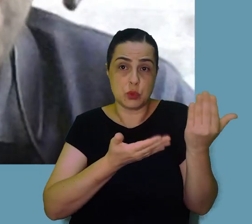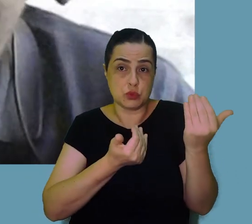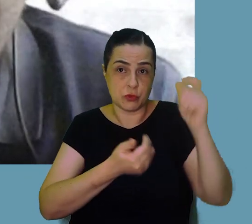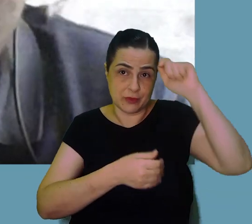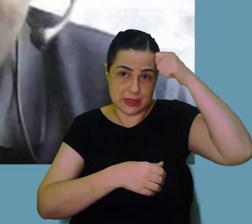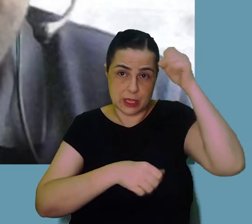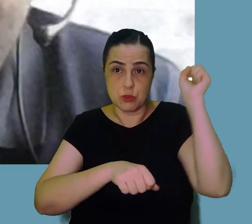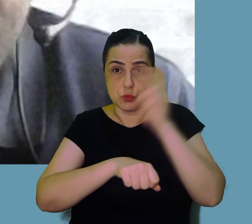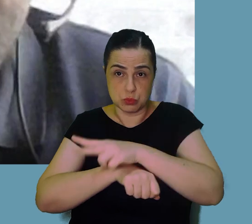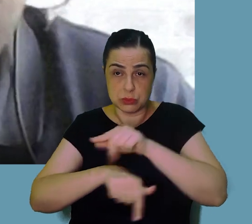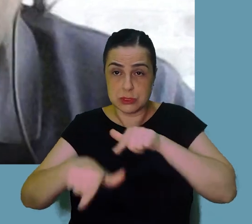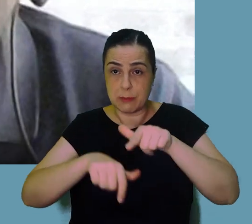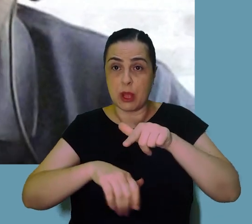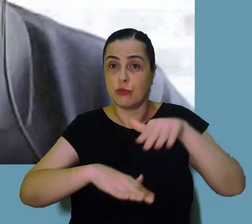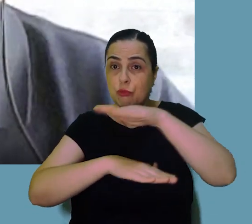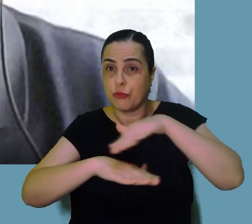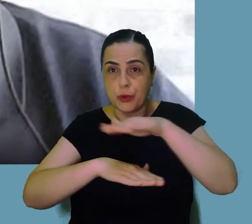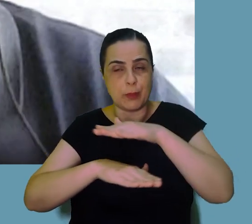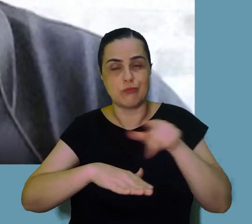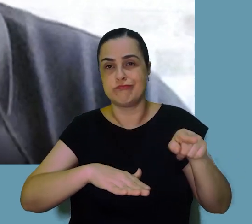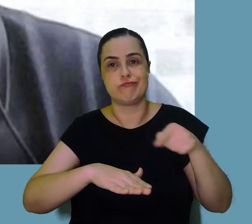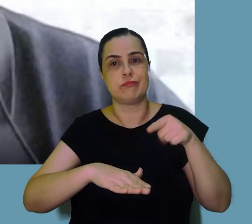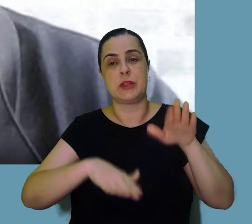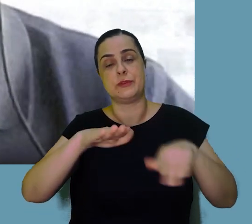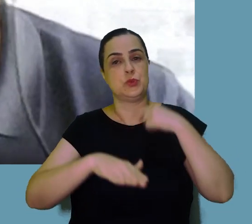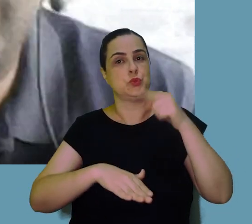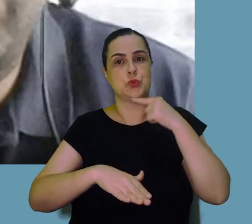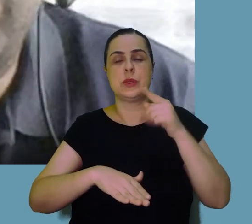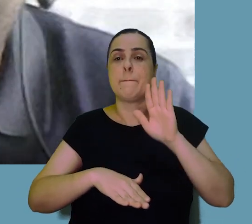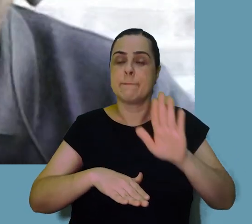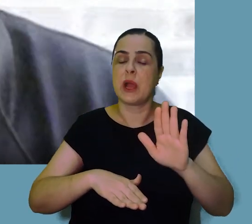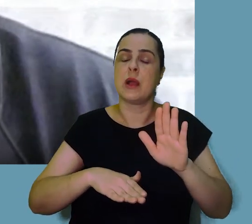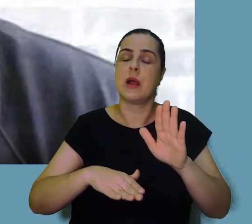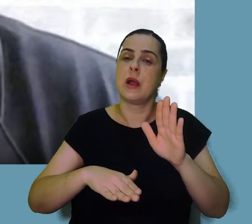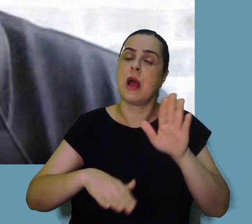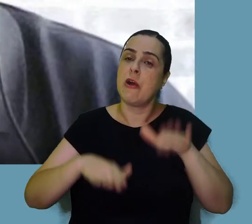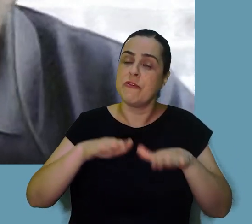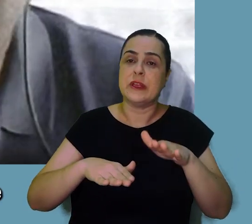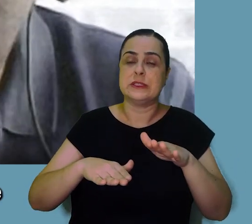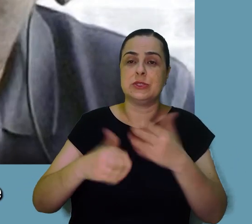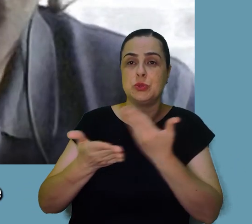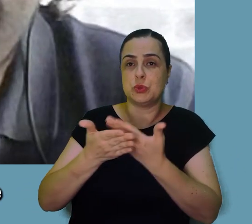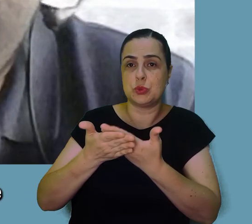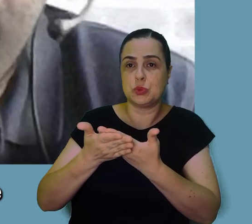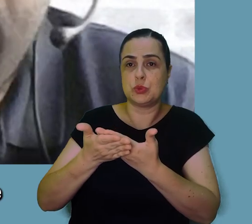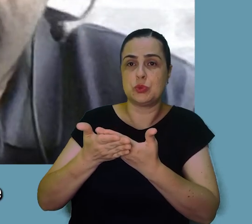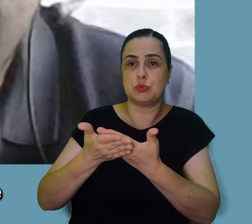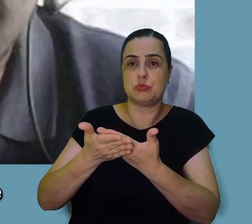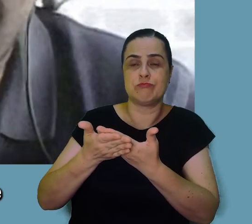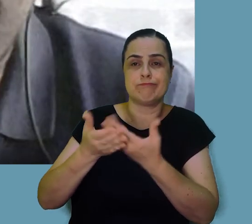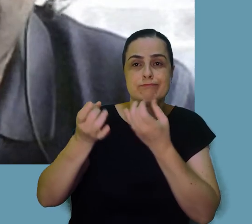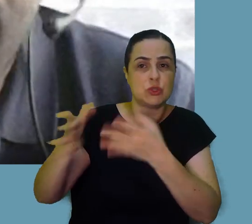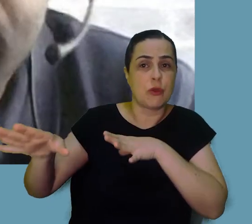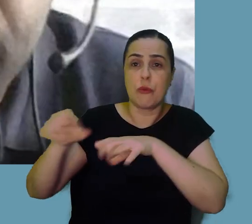ponto. Por que da informalidade? Por que largar a escola? Por que largar os estudos para a informalidade? Como o mercado formal